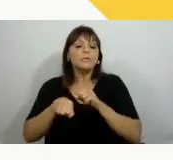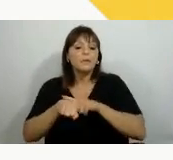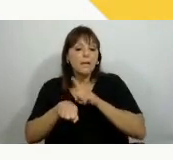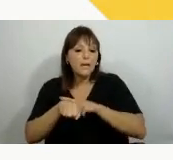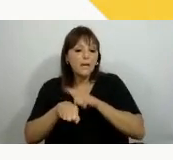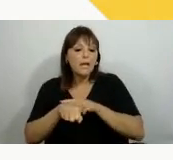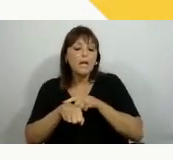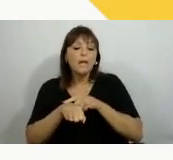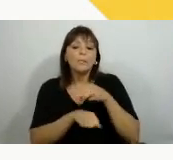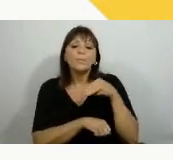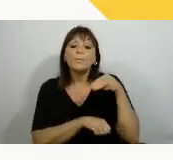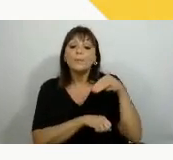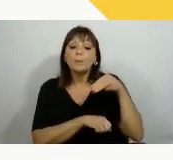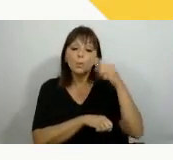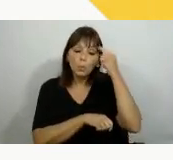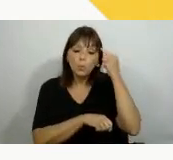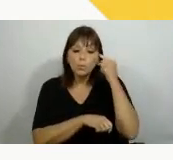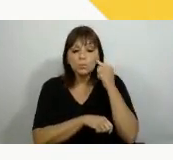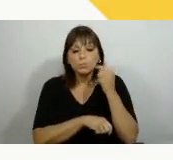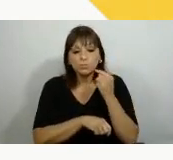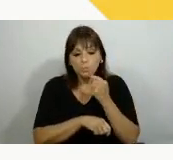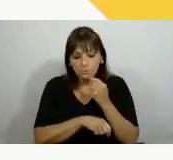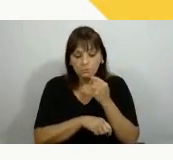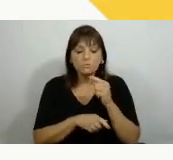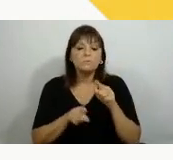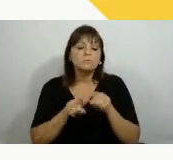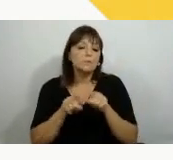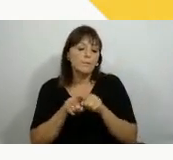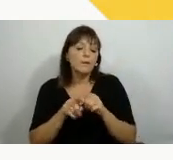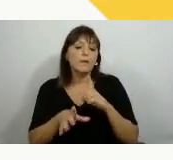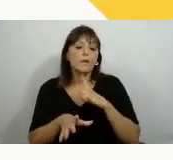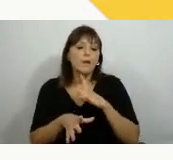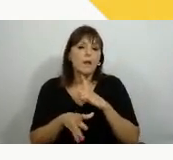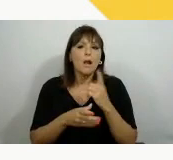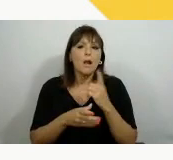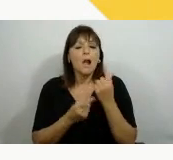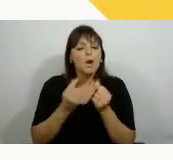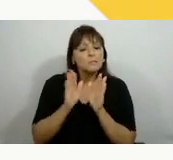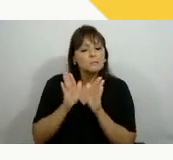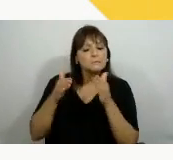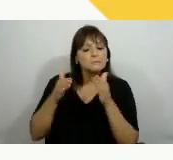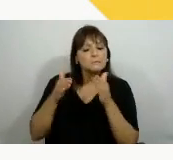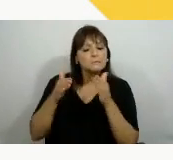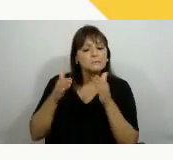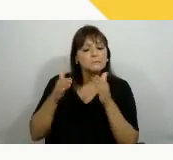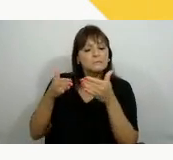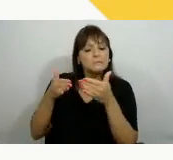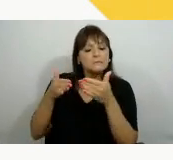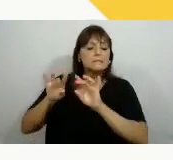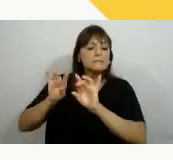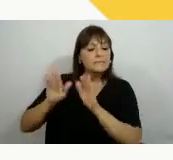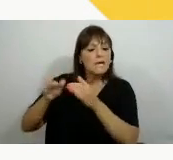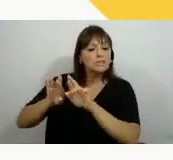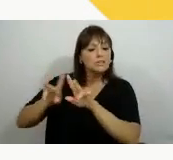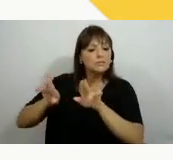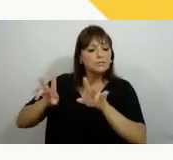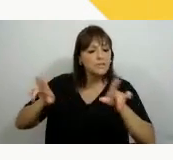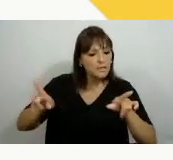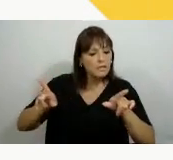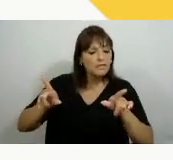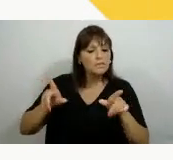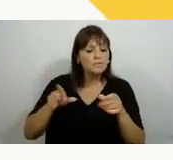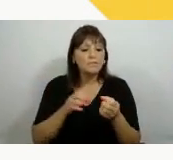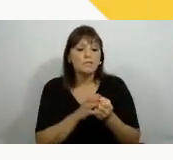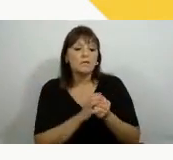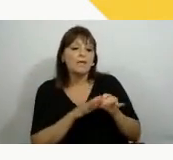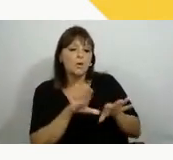audiodescritor roteirista. São até determinadas especificidades diferentes, então quando vai se formar audiodescritor, fazendo cursos e tudo